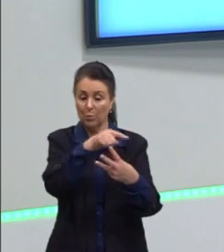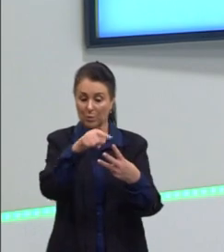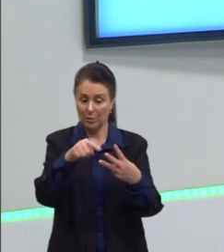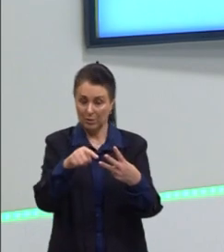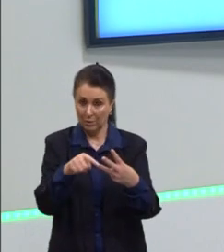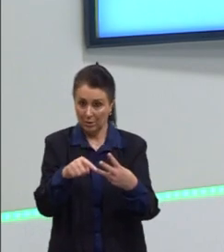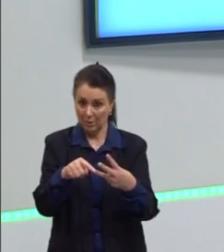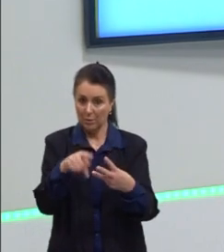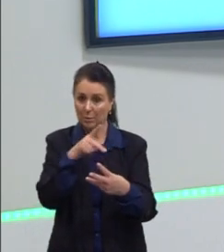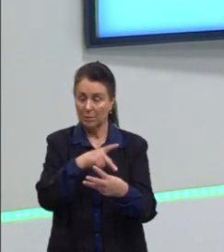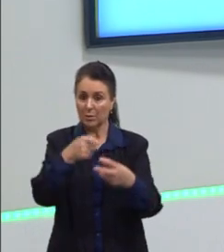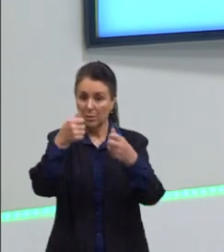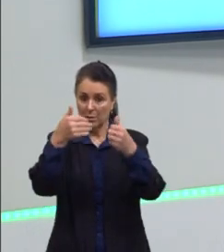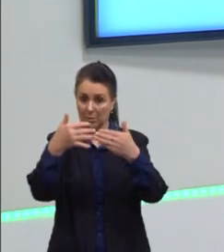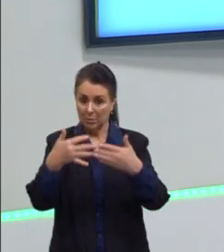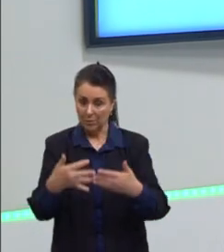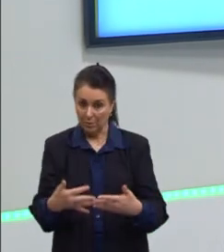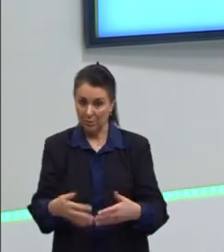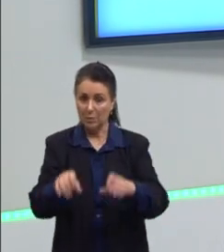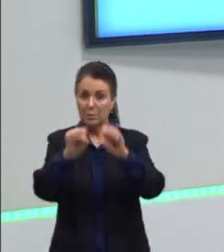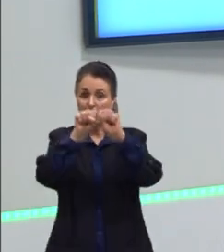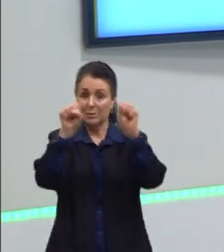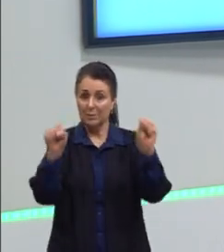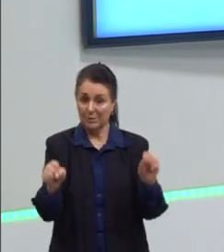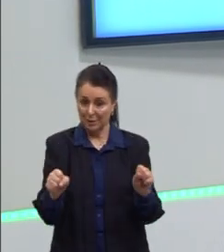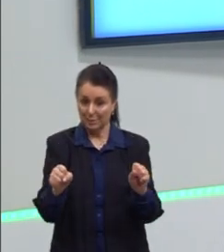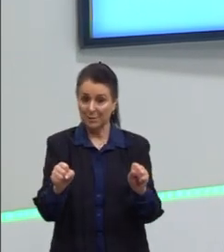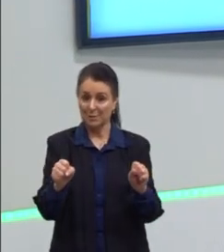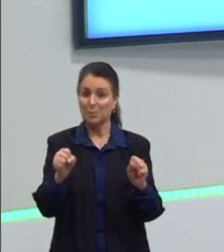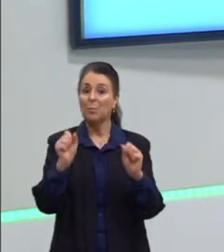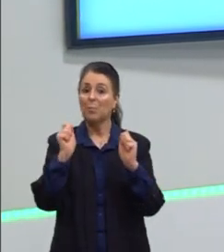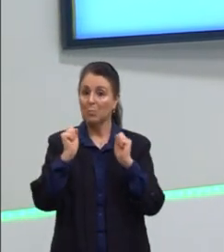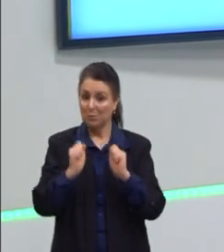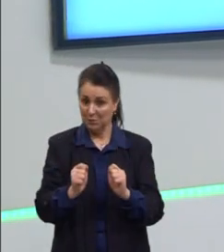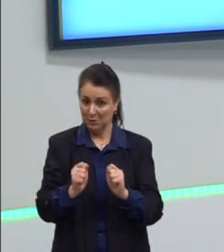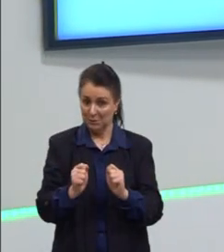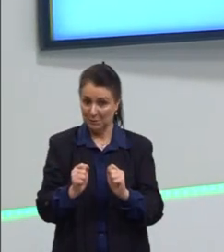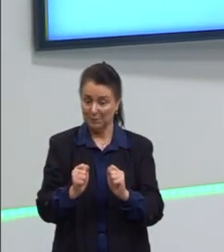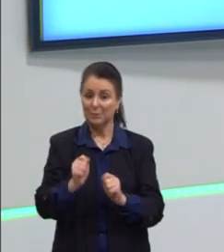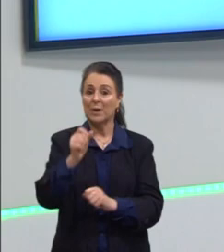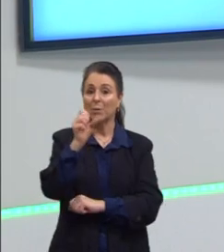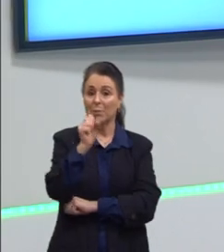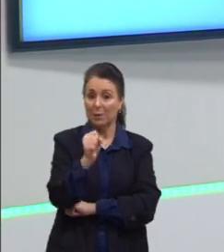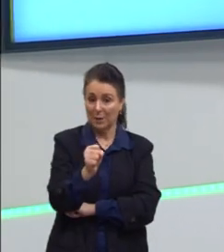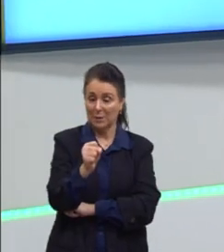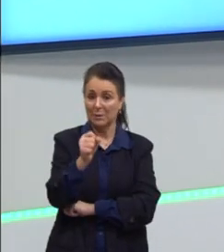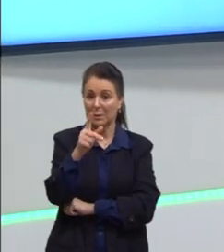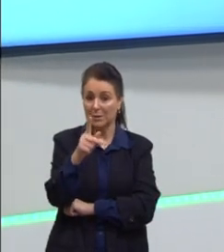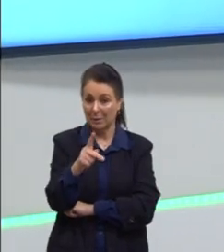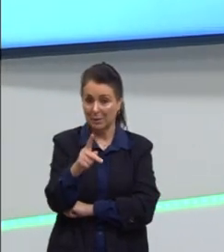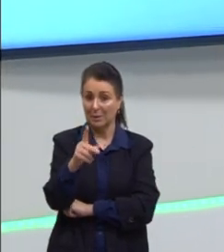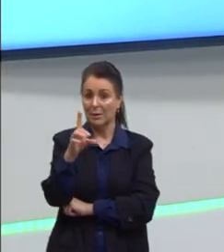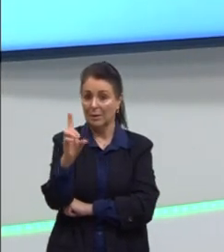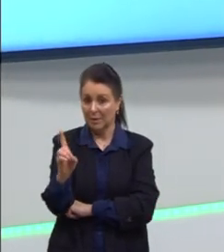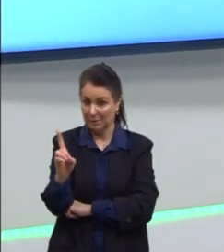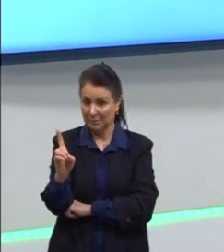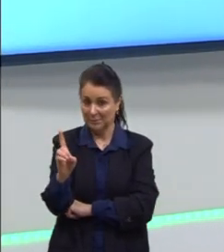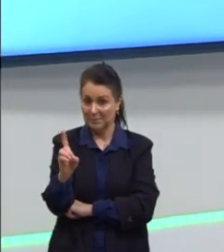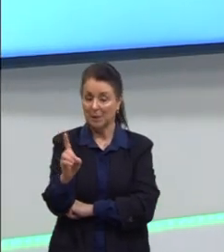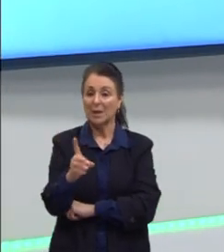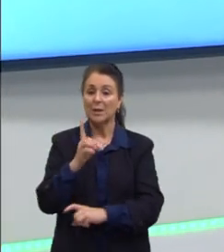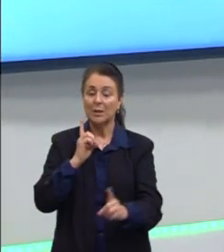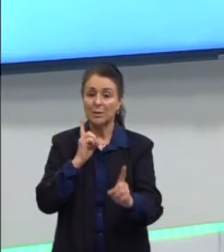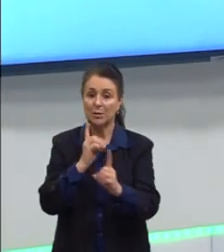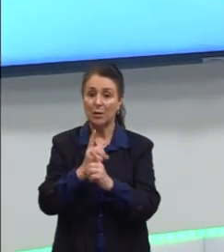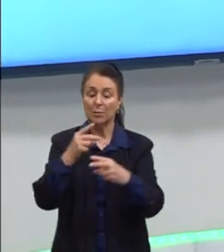que eu trouxe são para sistemas possíveis determinados para a gente descobrir exatamente ali o par ordenado